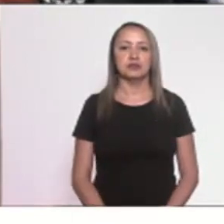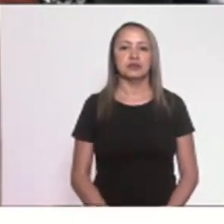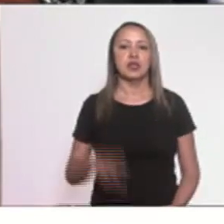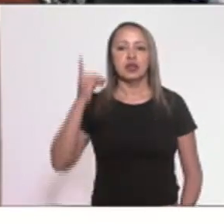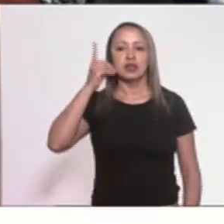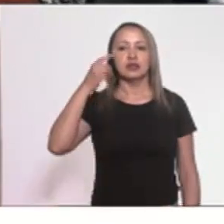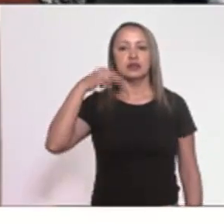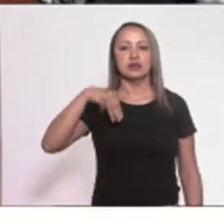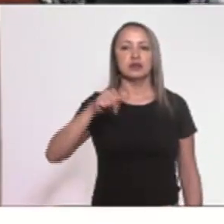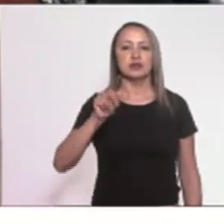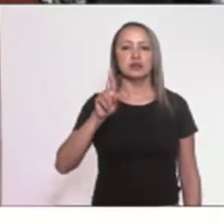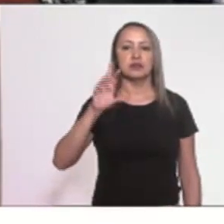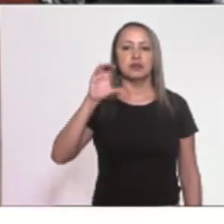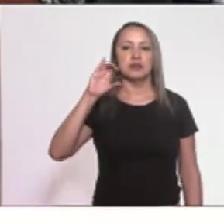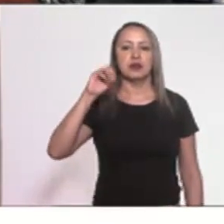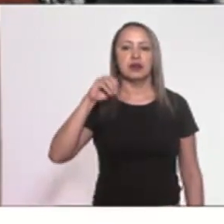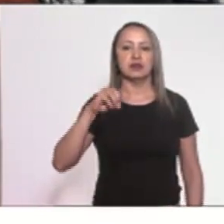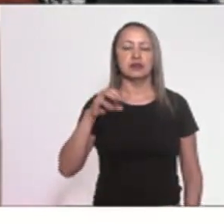deputado Márcio Pacheco.